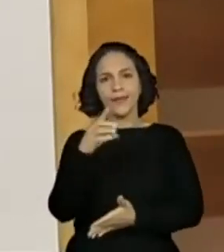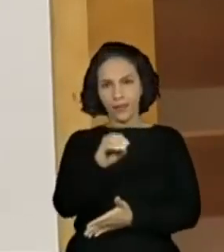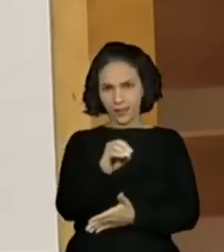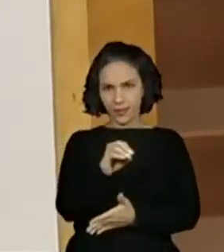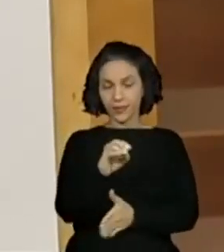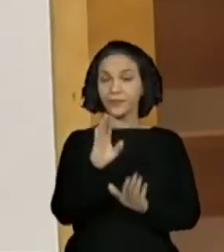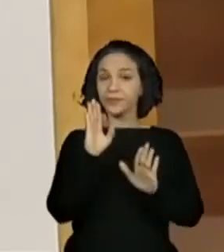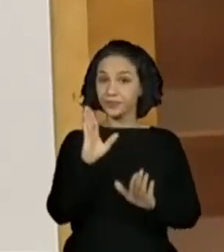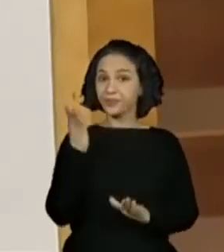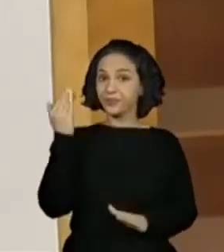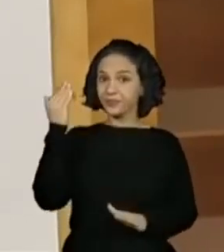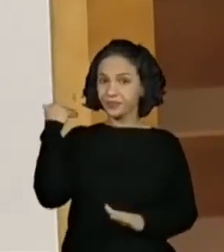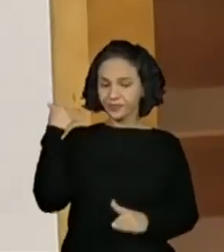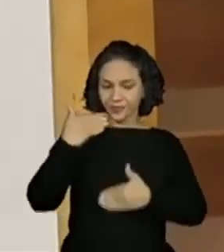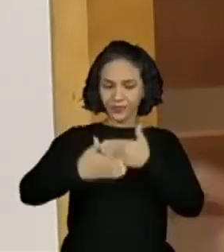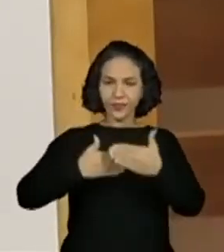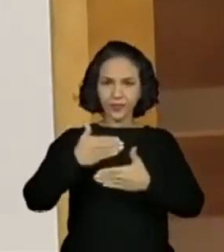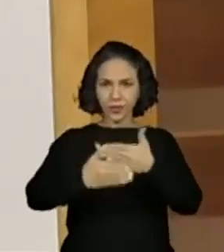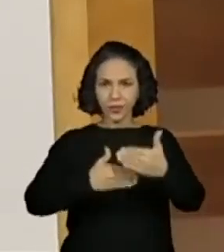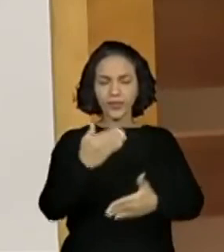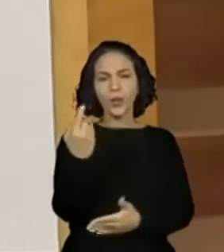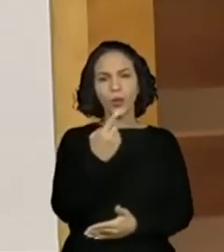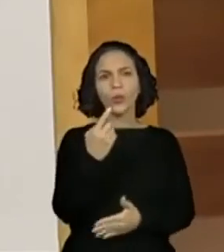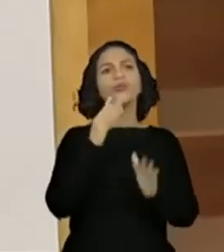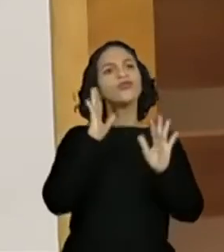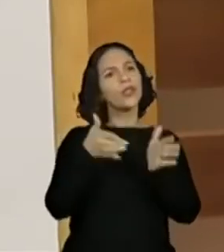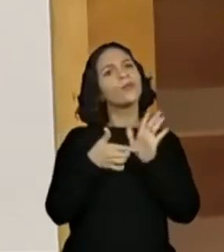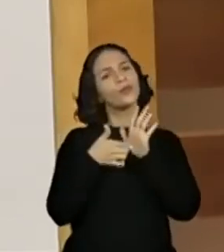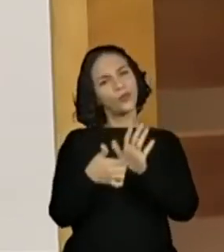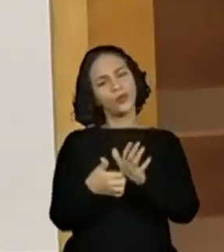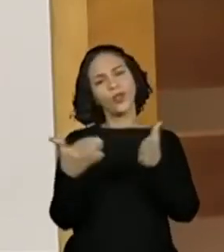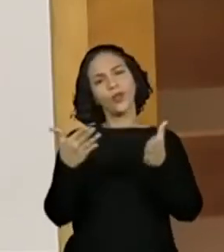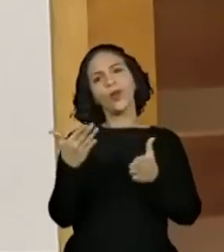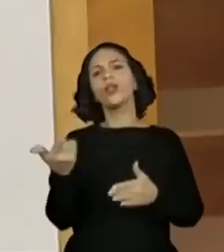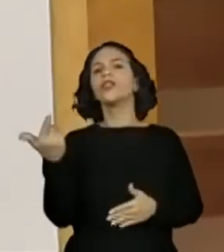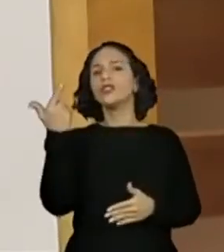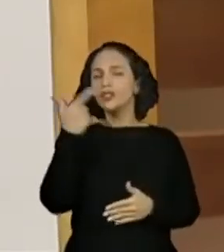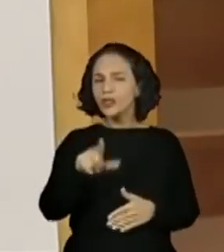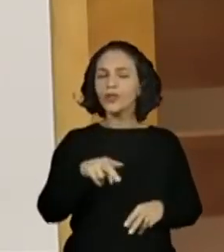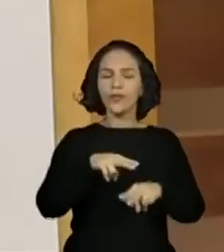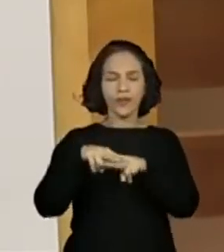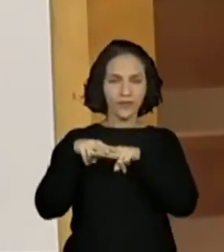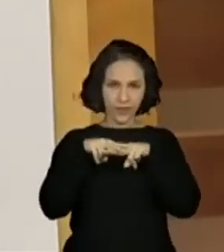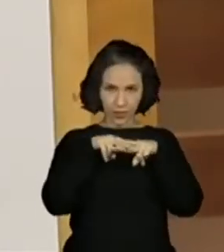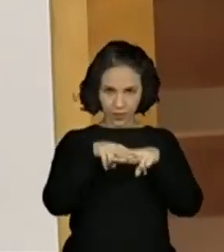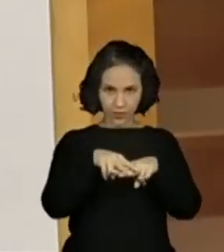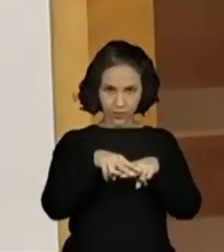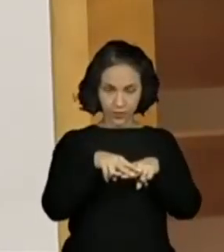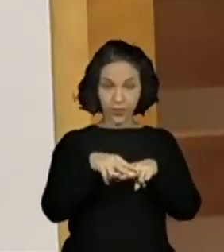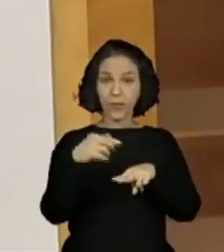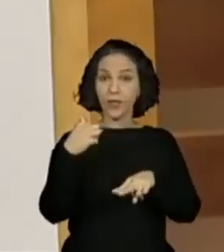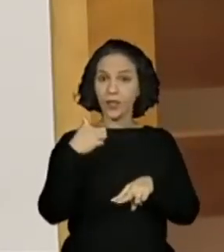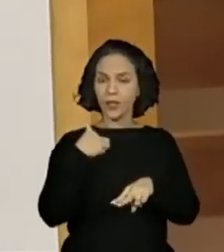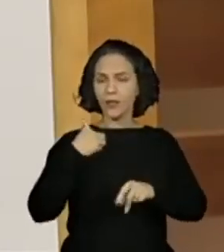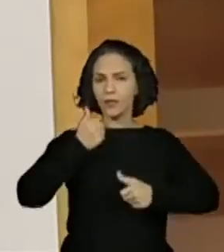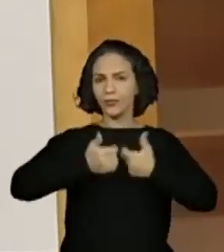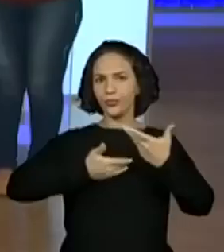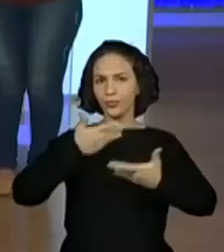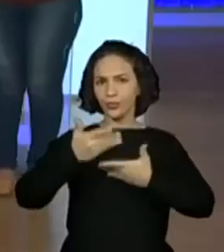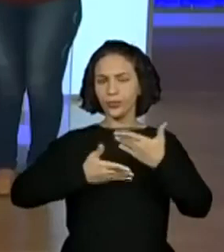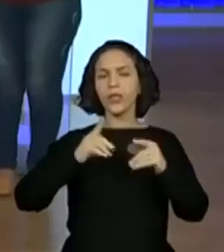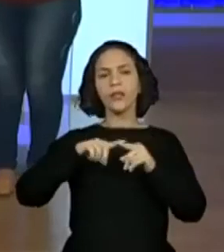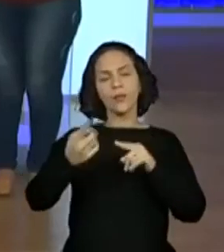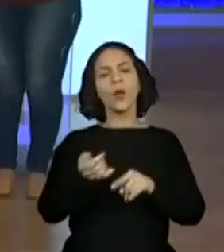na primeira sequência esse quadro lá e aqui a gente está retomando. Eu vou ler para vocês e aí depois eu passo